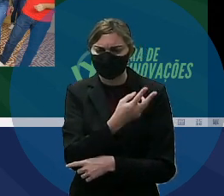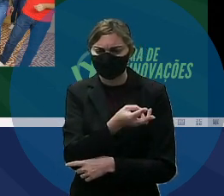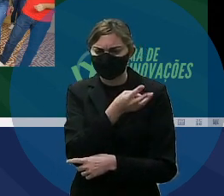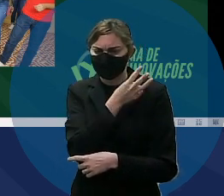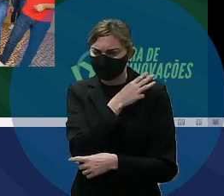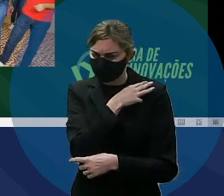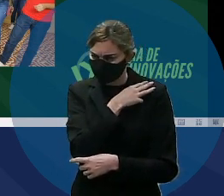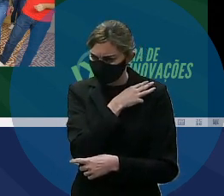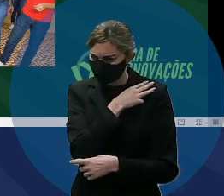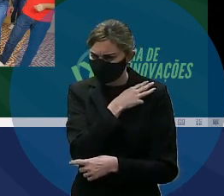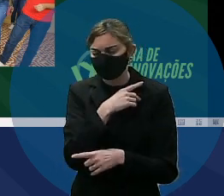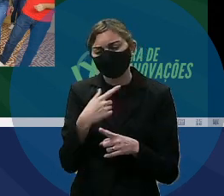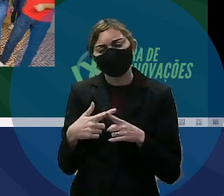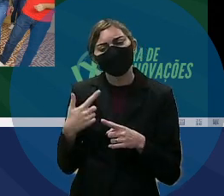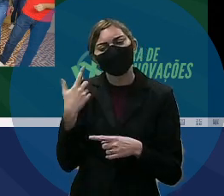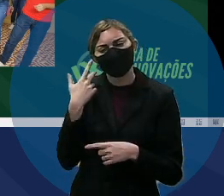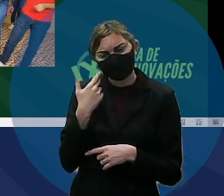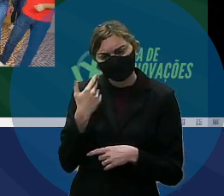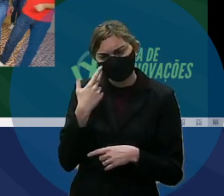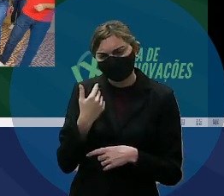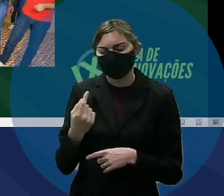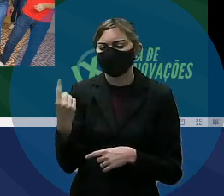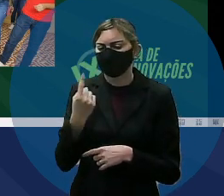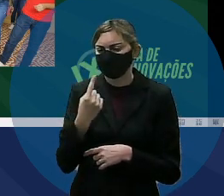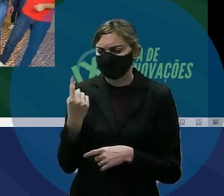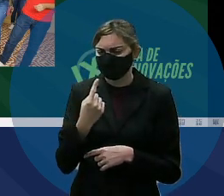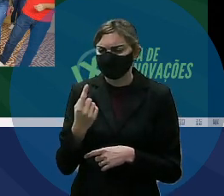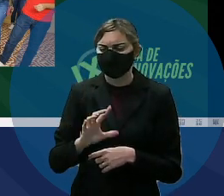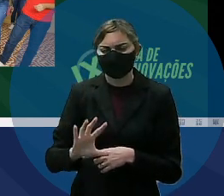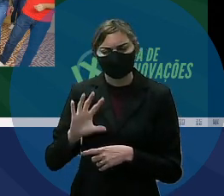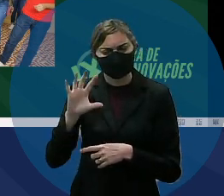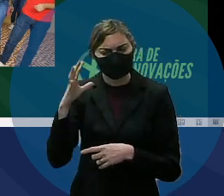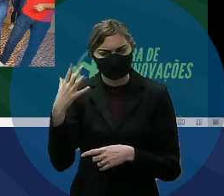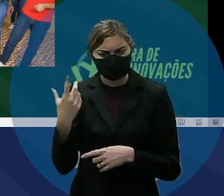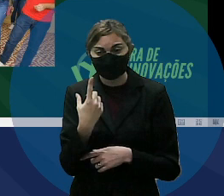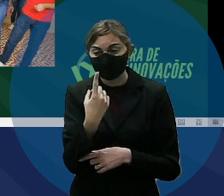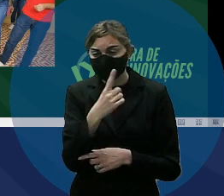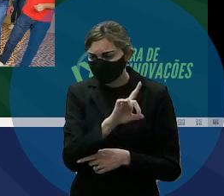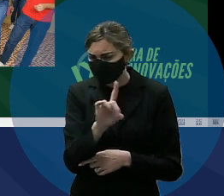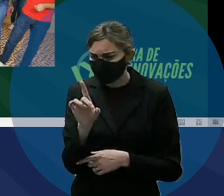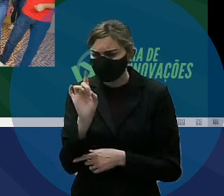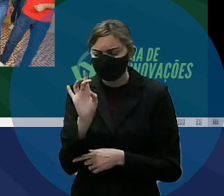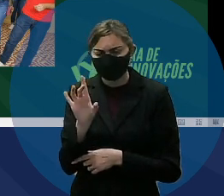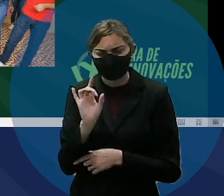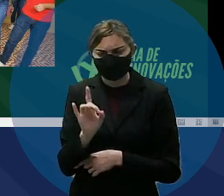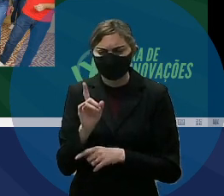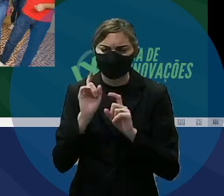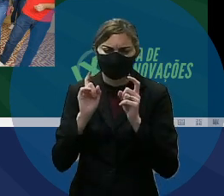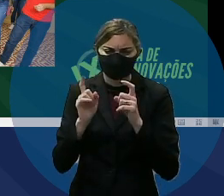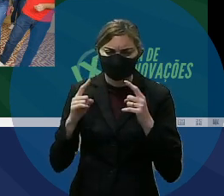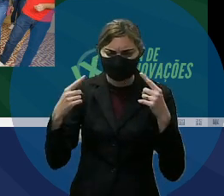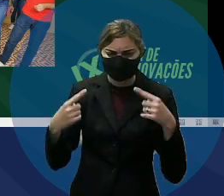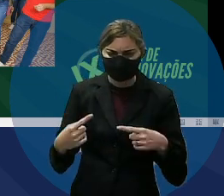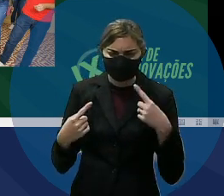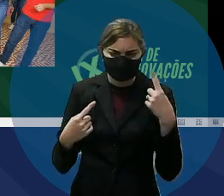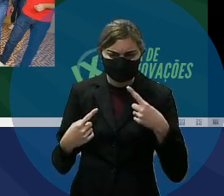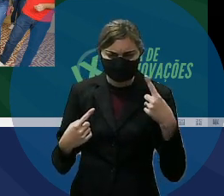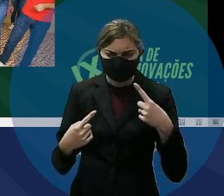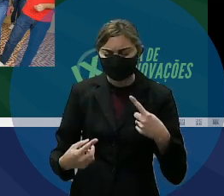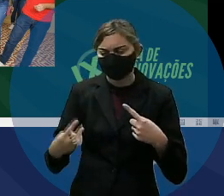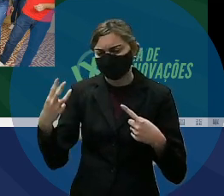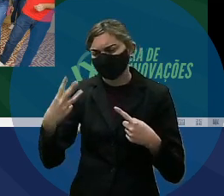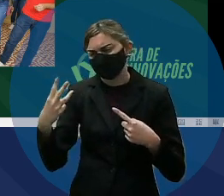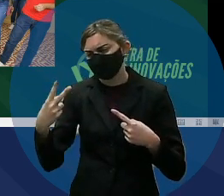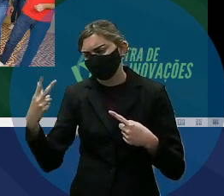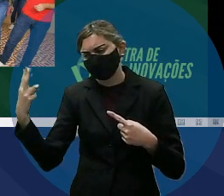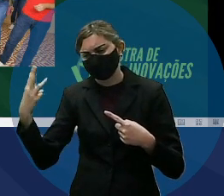terceiros anos, porque normalmente, na primeira edição, ela aconteceu em um dia só, e disputavam primeiros contra segundos e contra